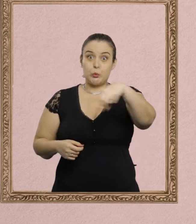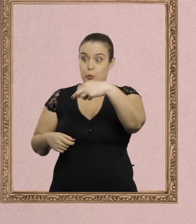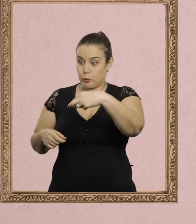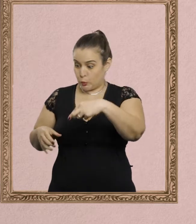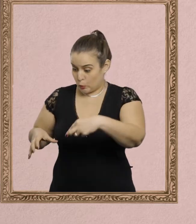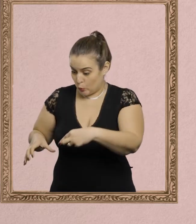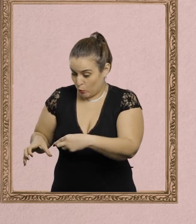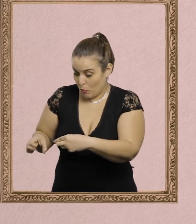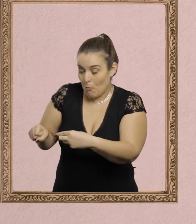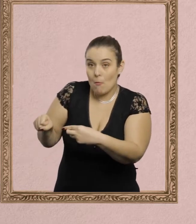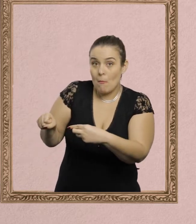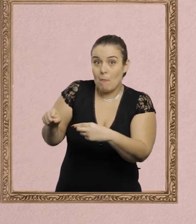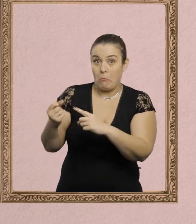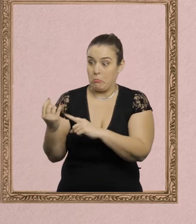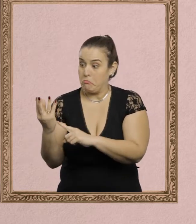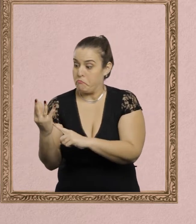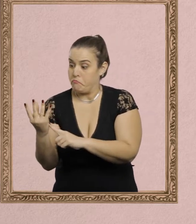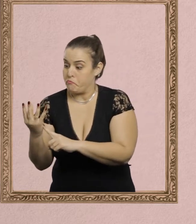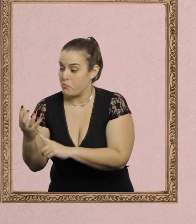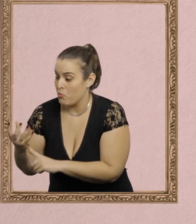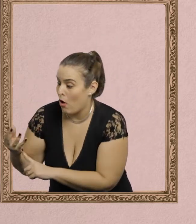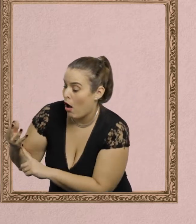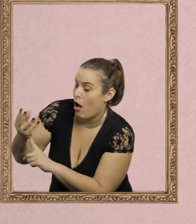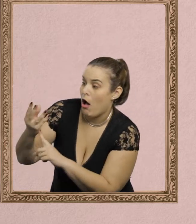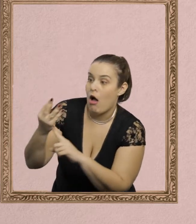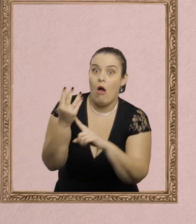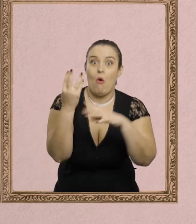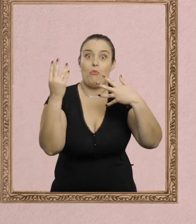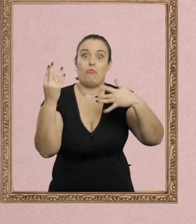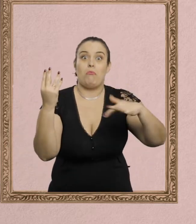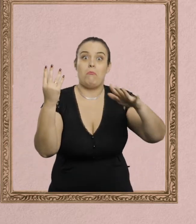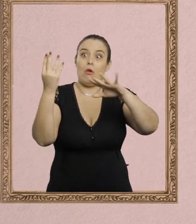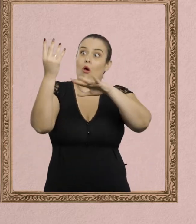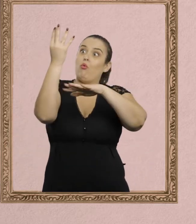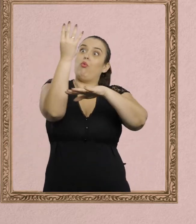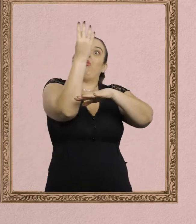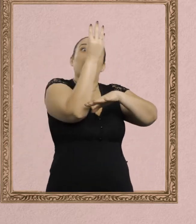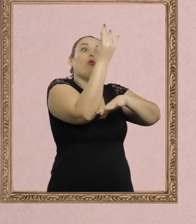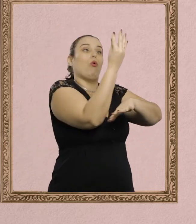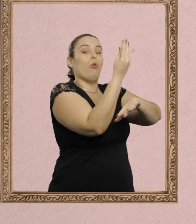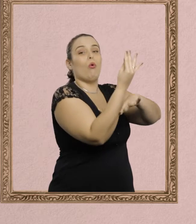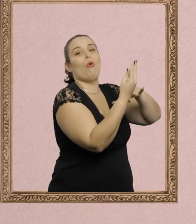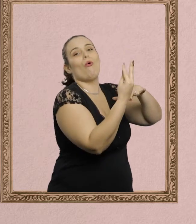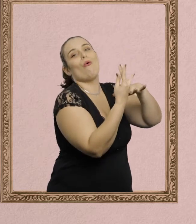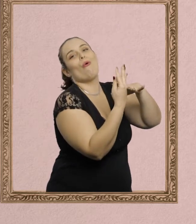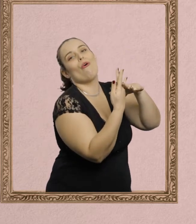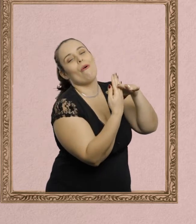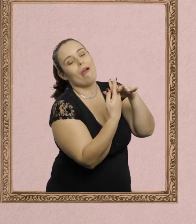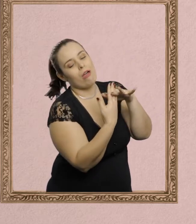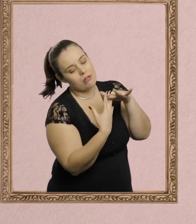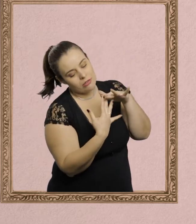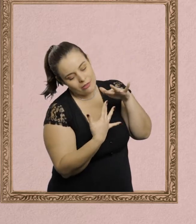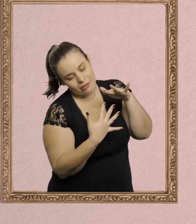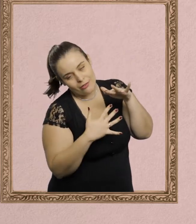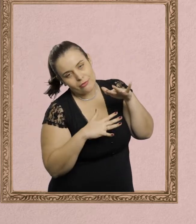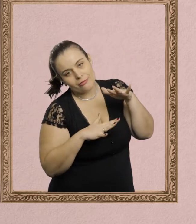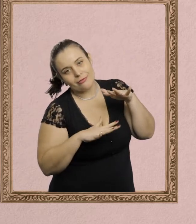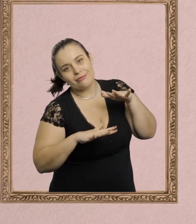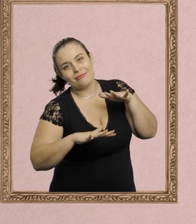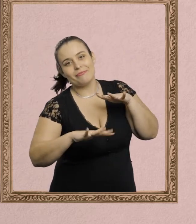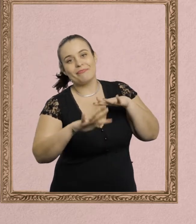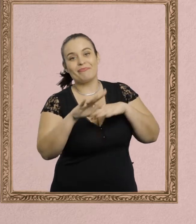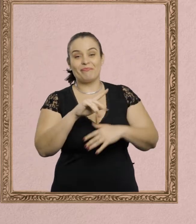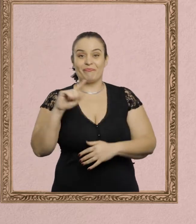Peter saiu do depósito com o pavio aceso nas mãos. Peter atirou o pavio aceso no mar. A água do mar